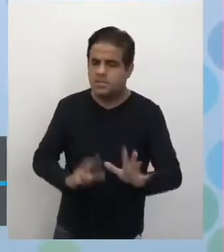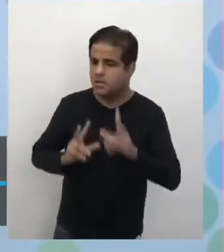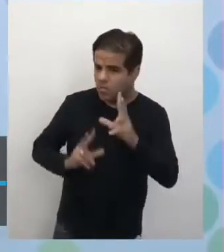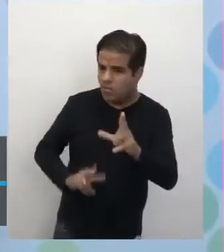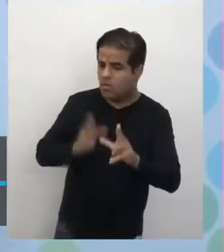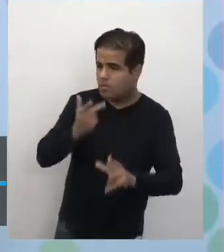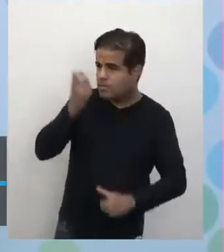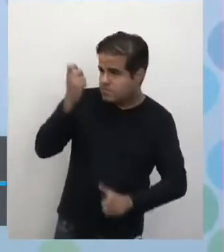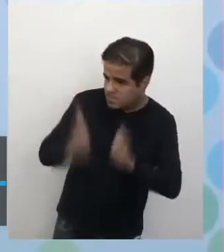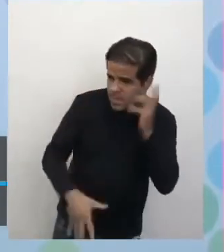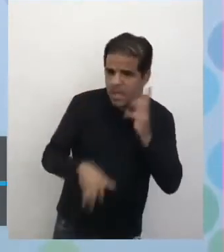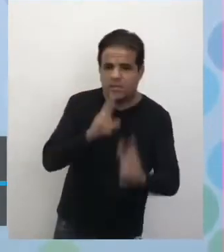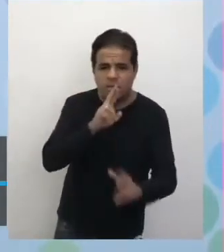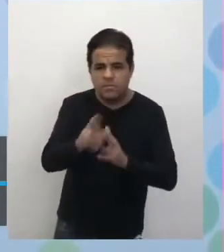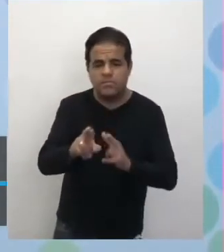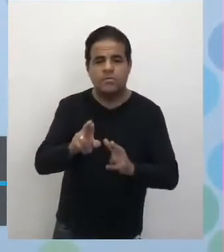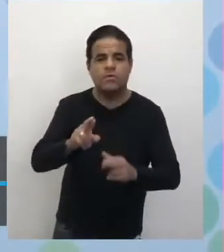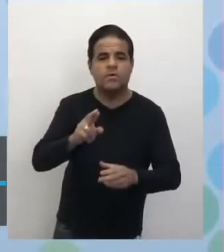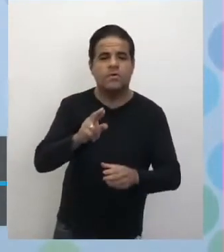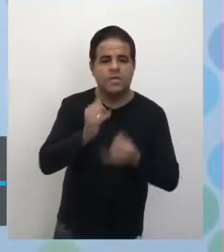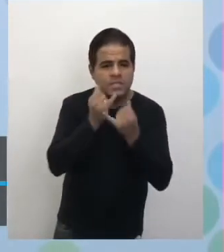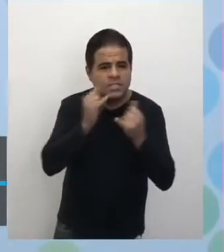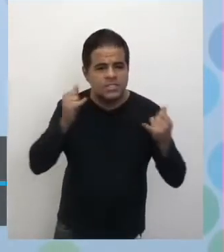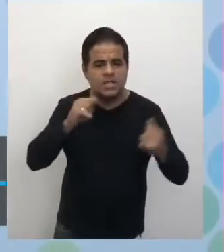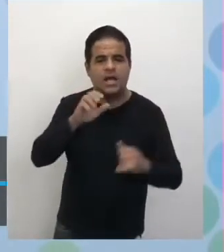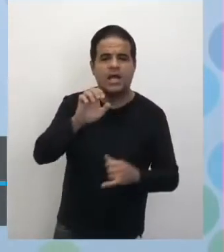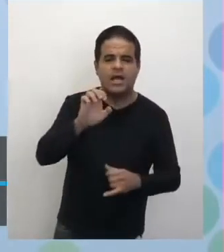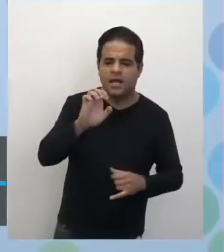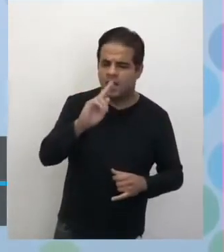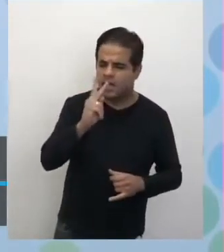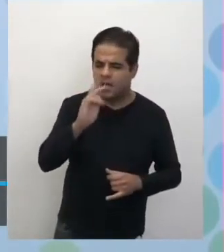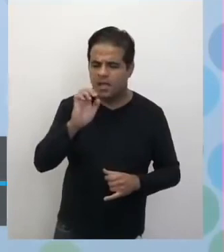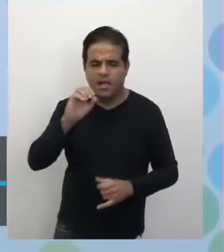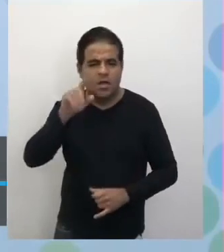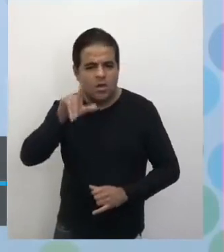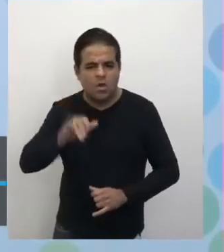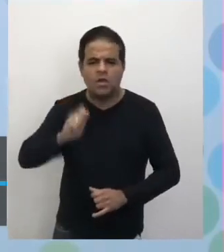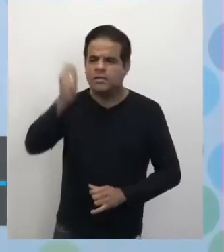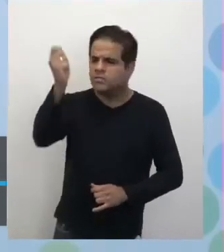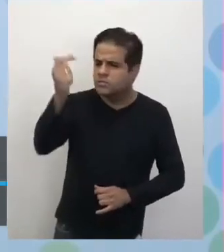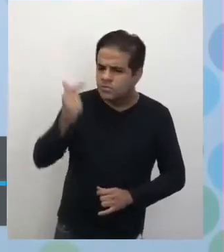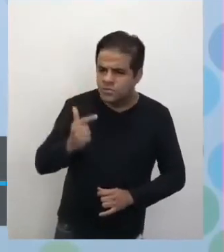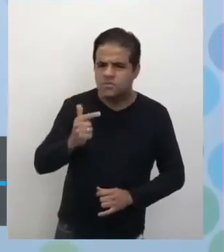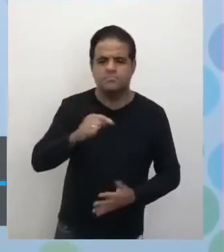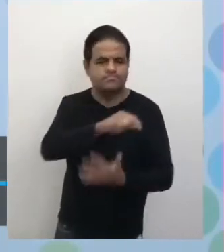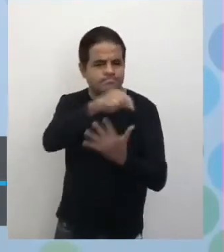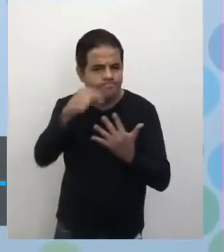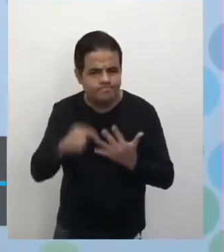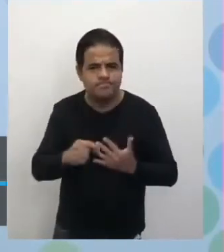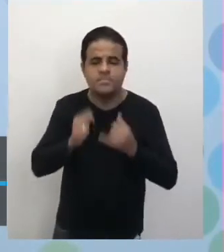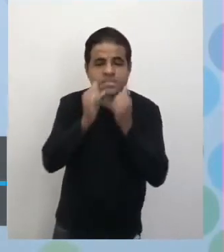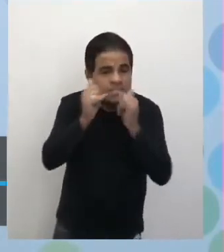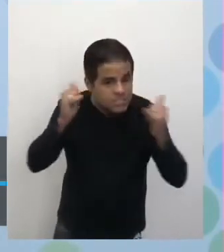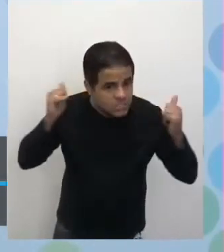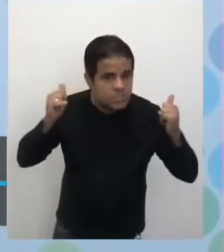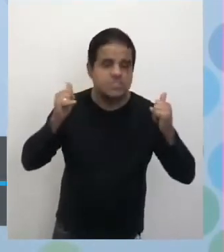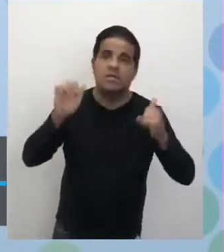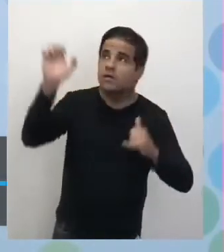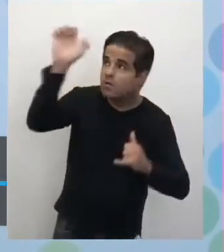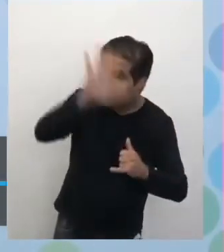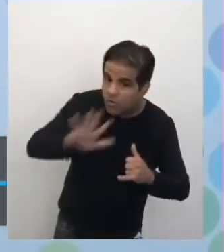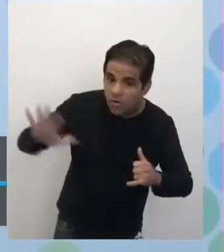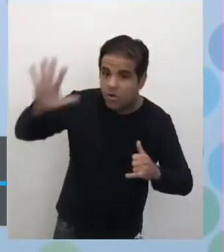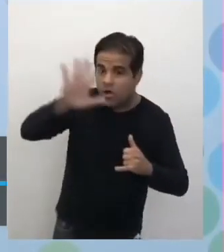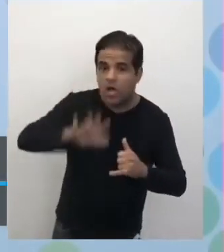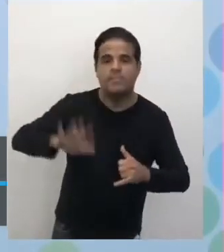falado aí nas respostas, né, energia eólica, a energia solar, são as energias aí que estão no momento. A Europa